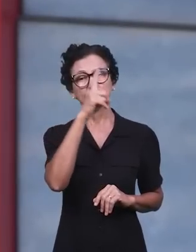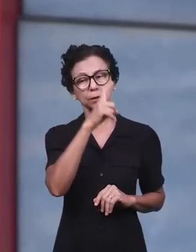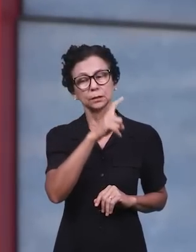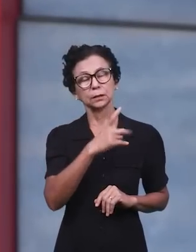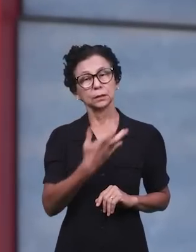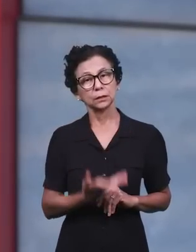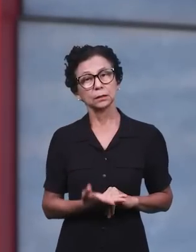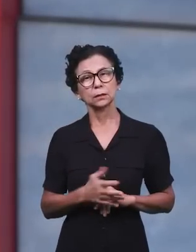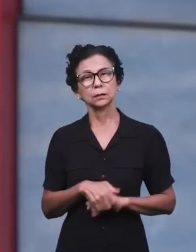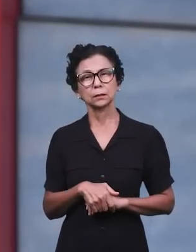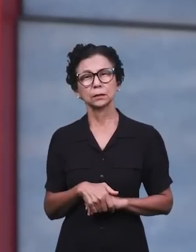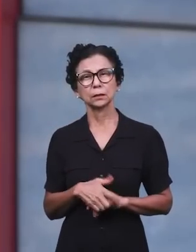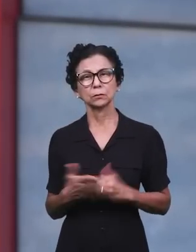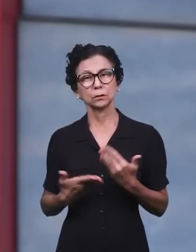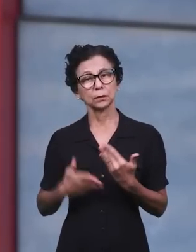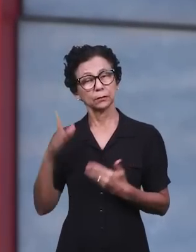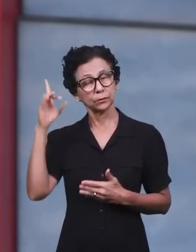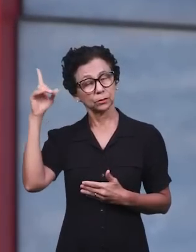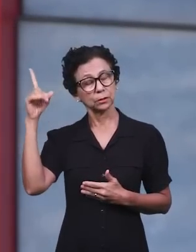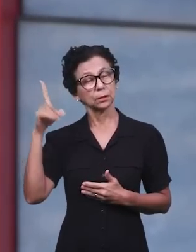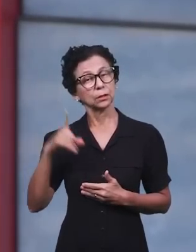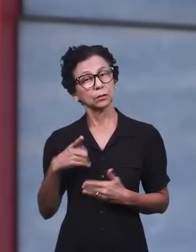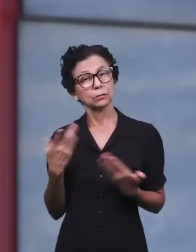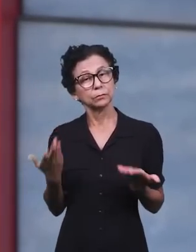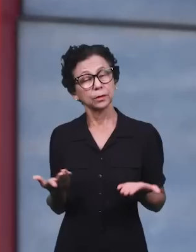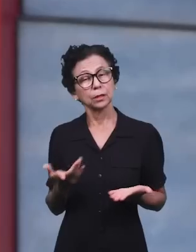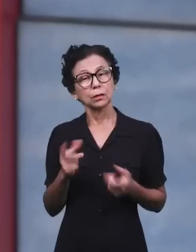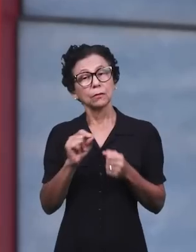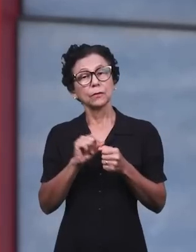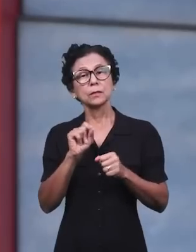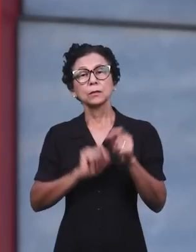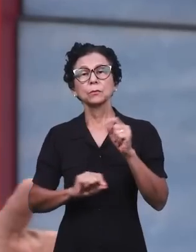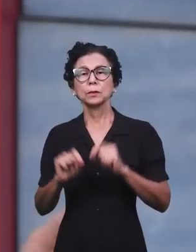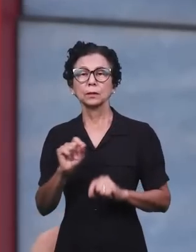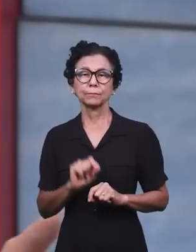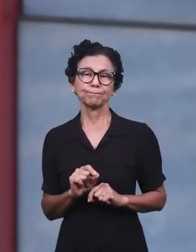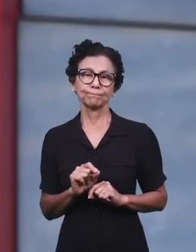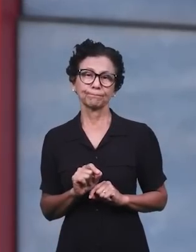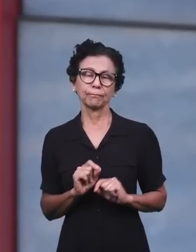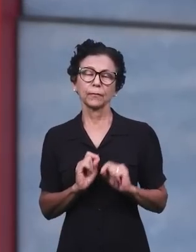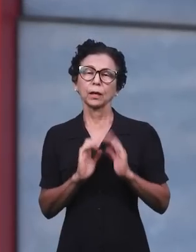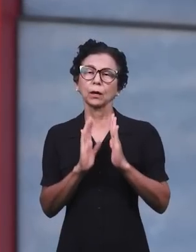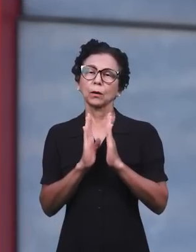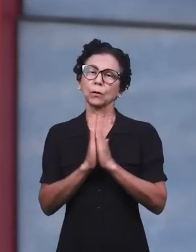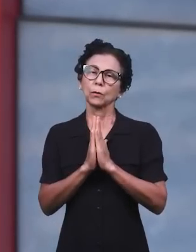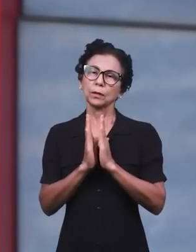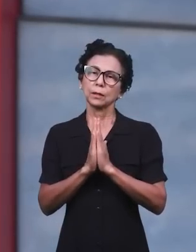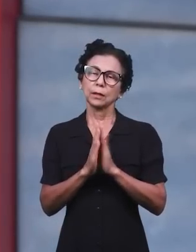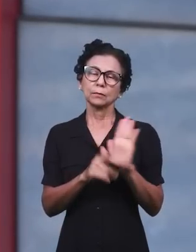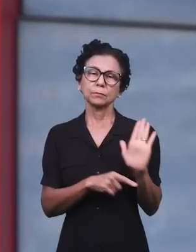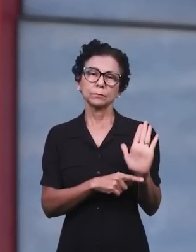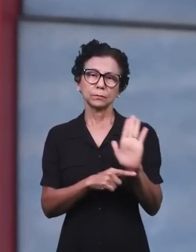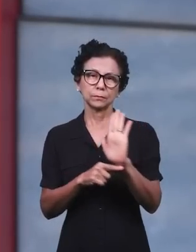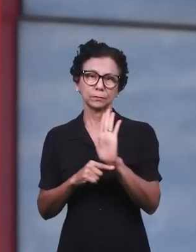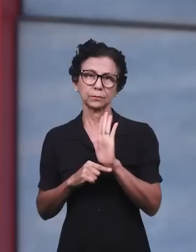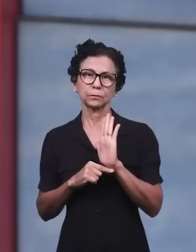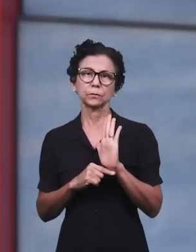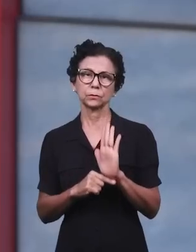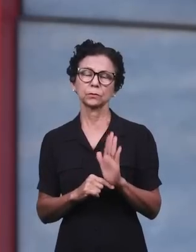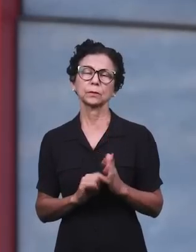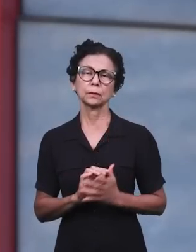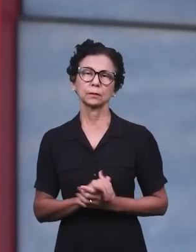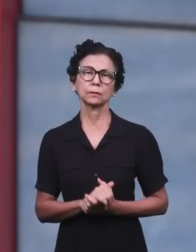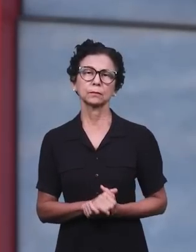então nossos irmãos, o que nós podemos fazer por eles? Nós podemos orar e podemos assisti-los como temos feito